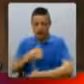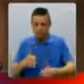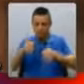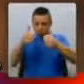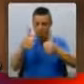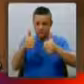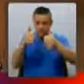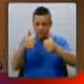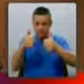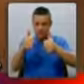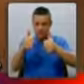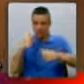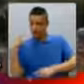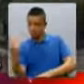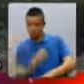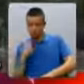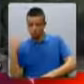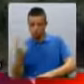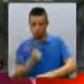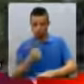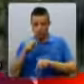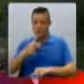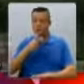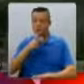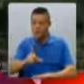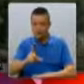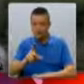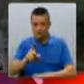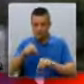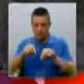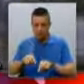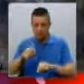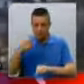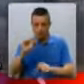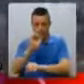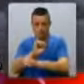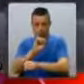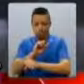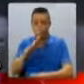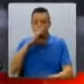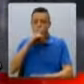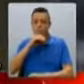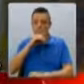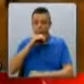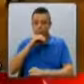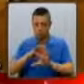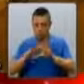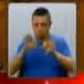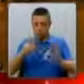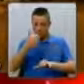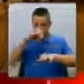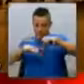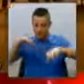este quarteirão onde está este café que foi atacado está bloqueado pela polícia. O mesmo acontece no bairro